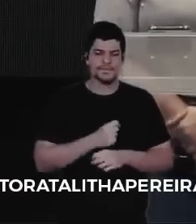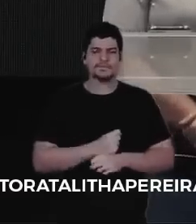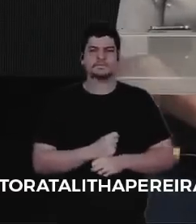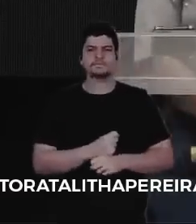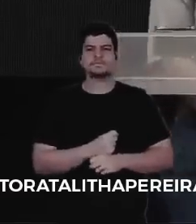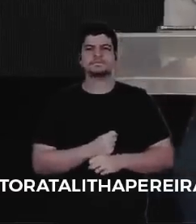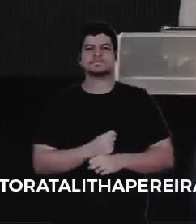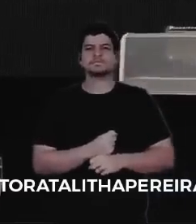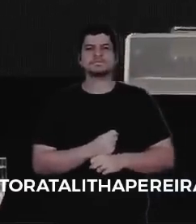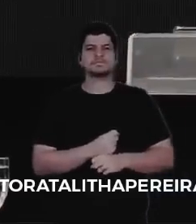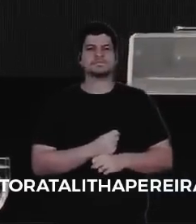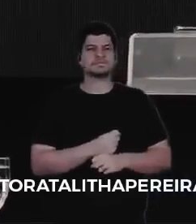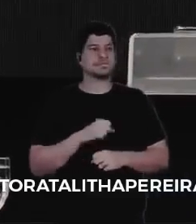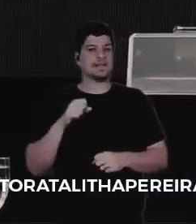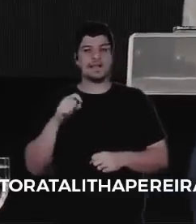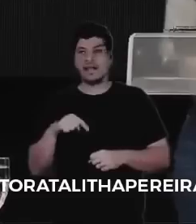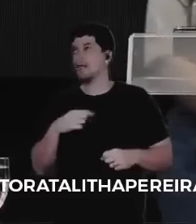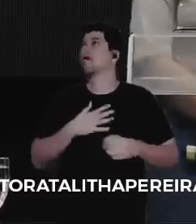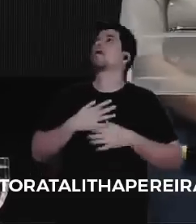ela...